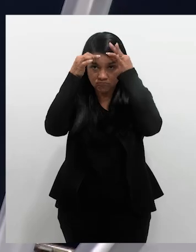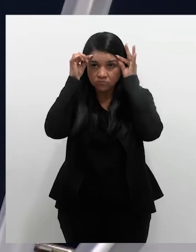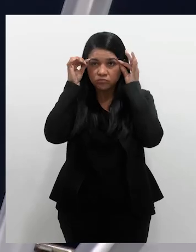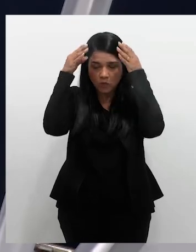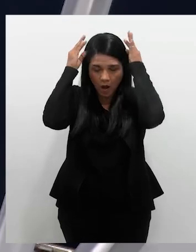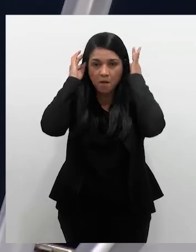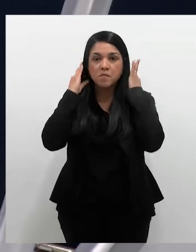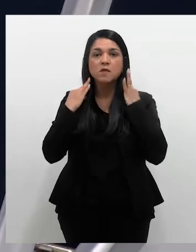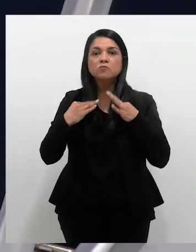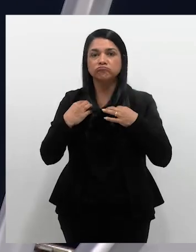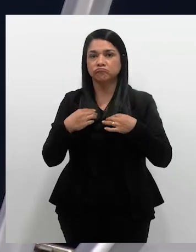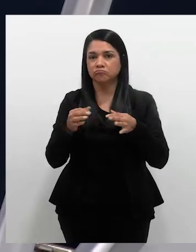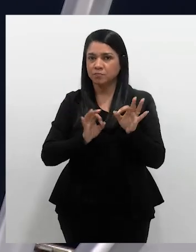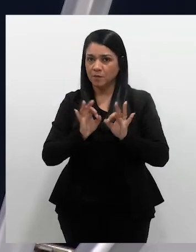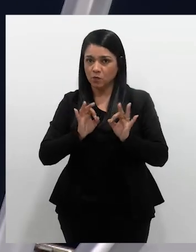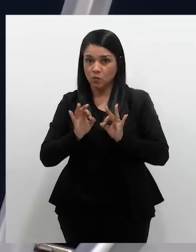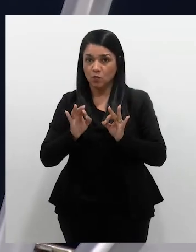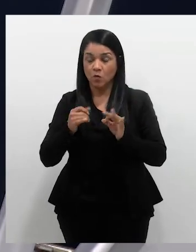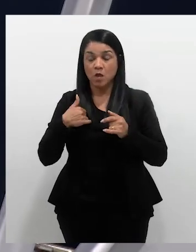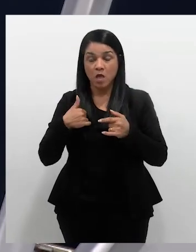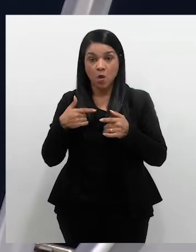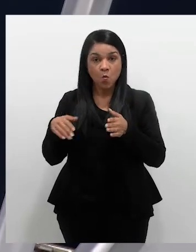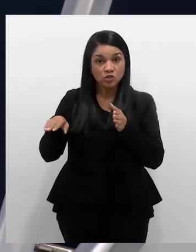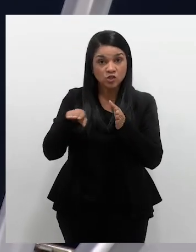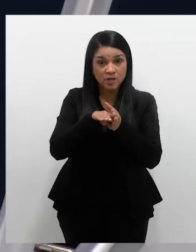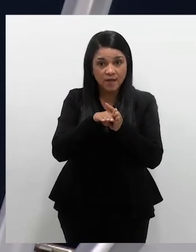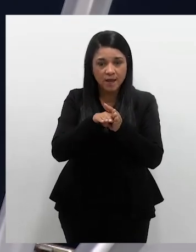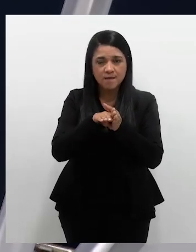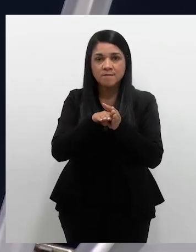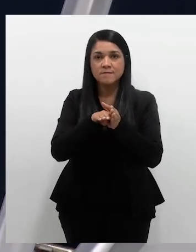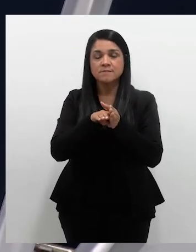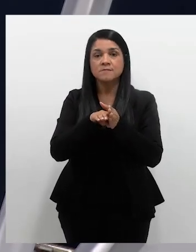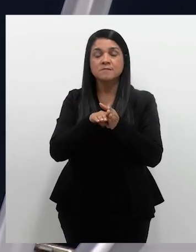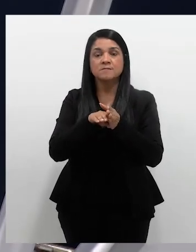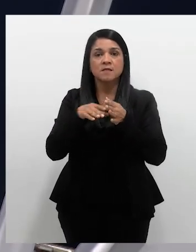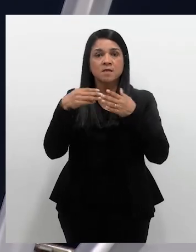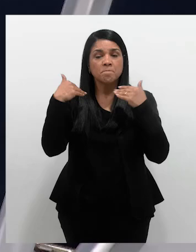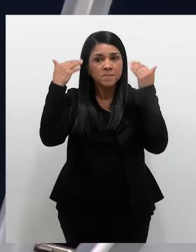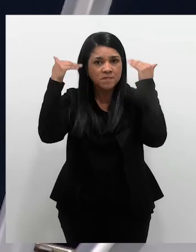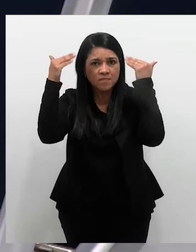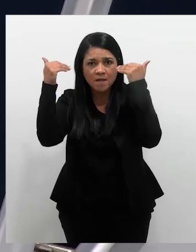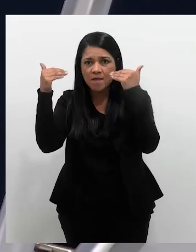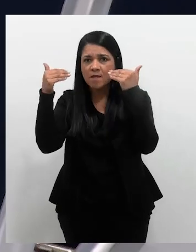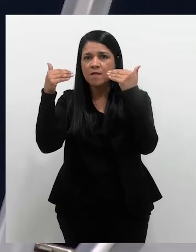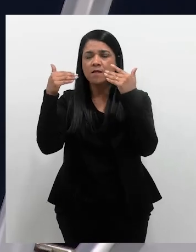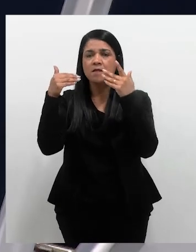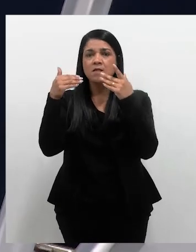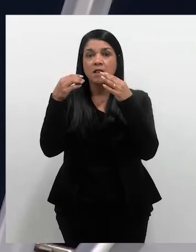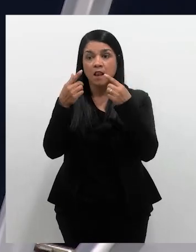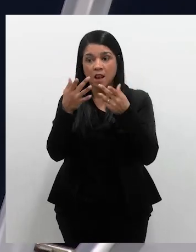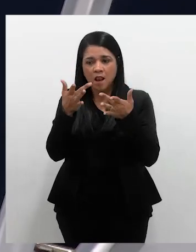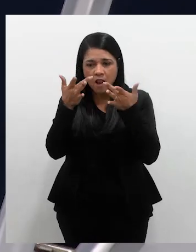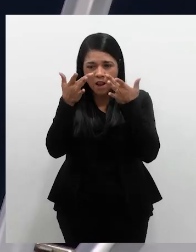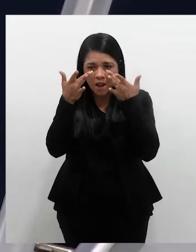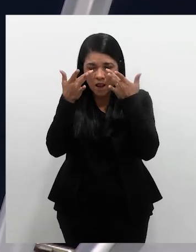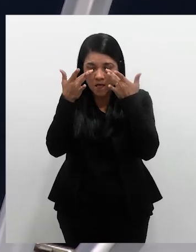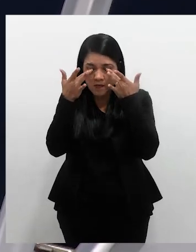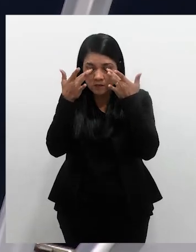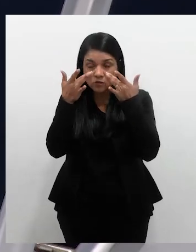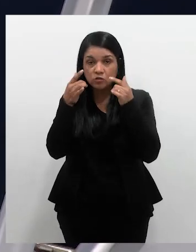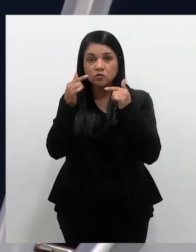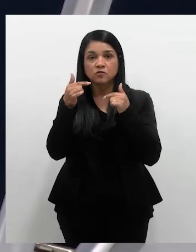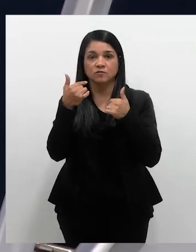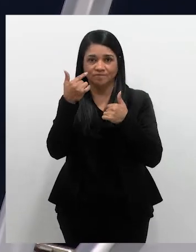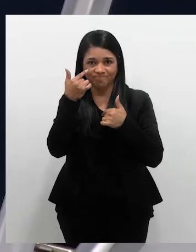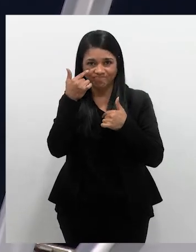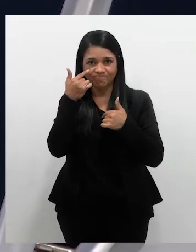postiço. Eu entrei na semana, botei cabelo, pintei o cabelo, tive que colocar lente de contato, porque o